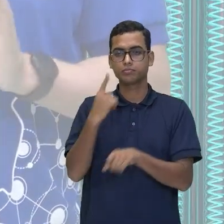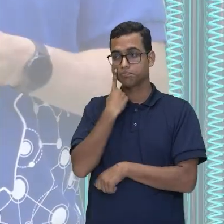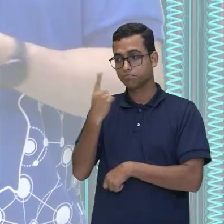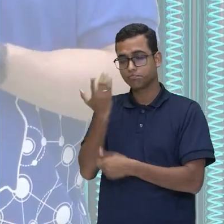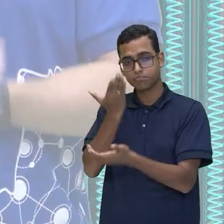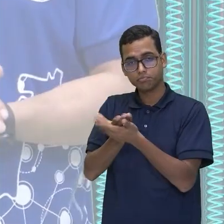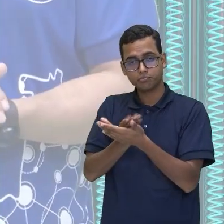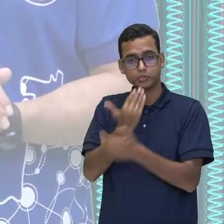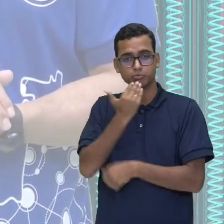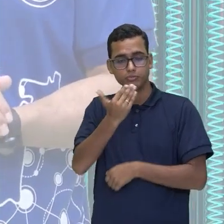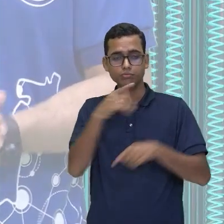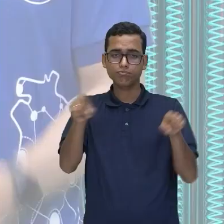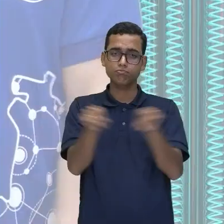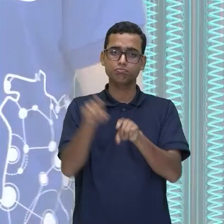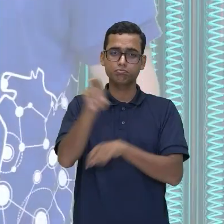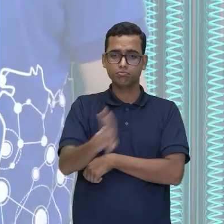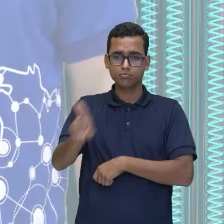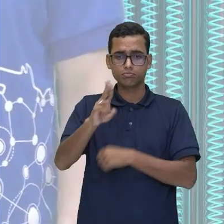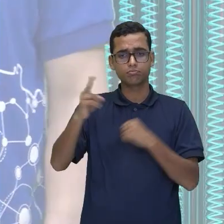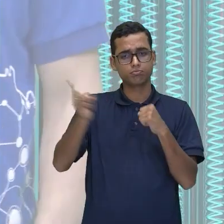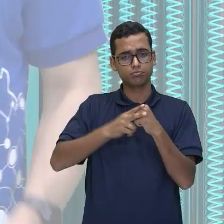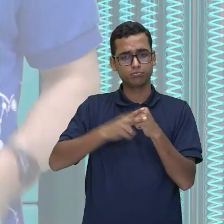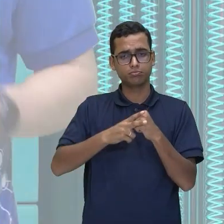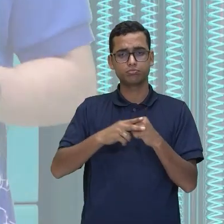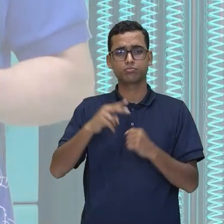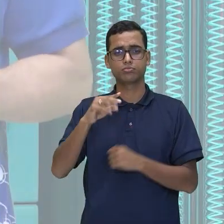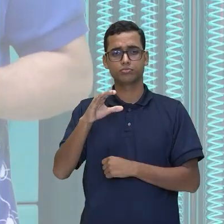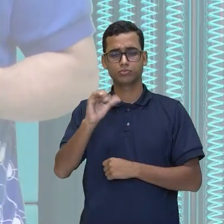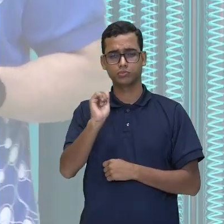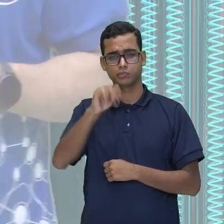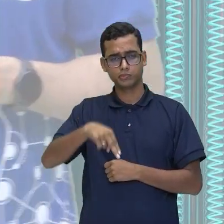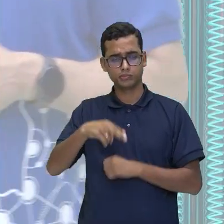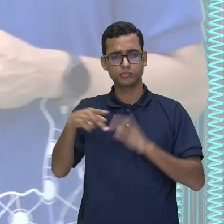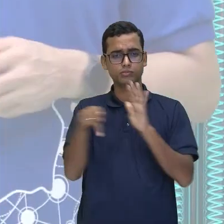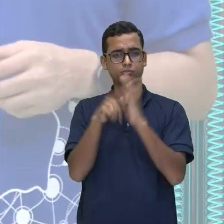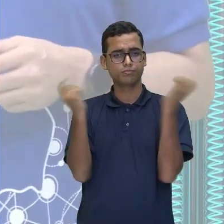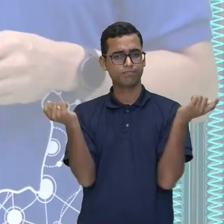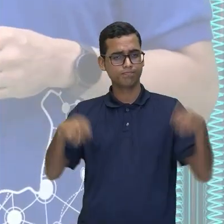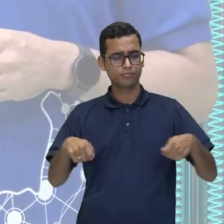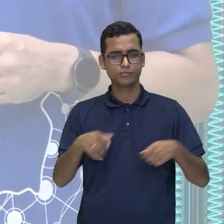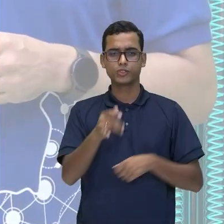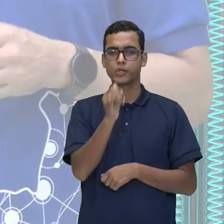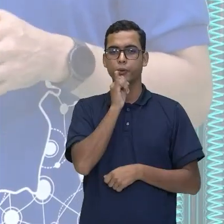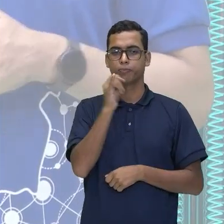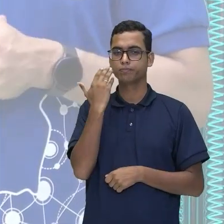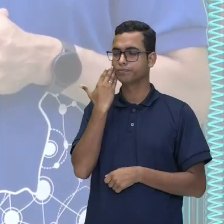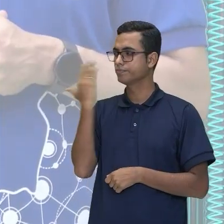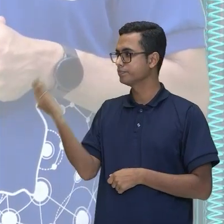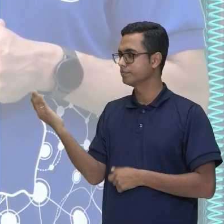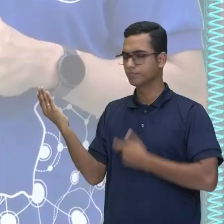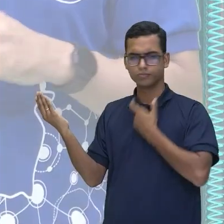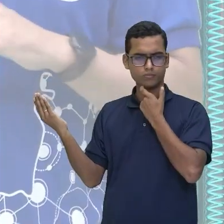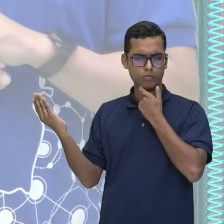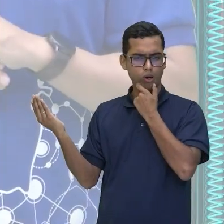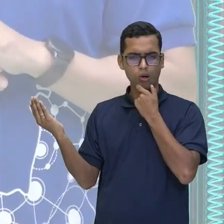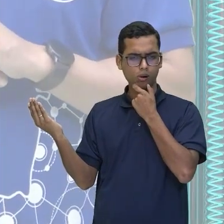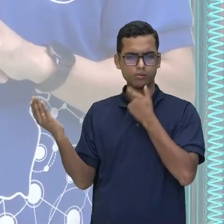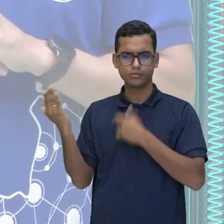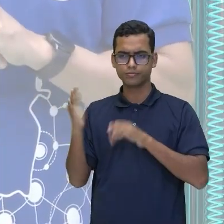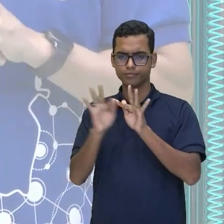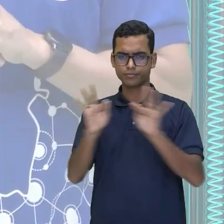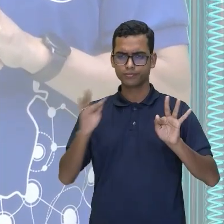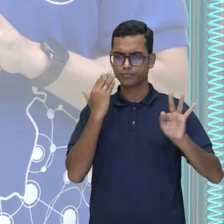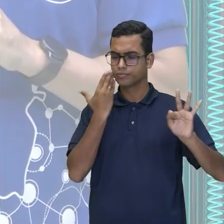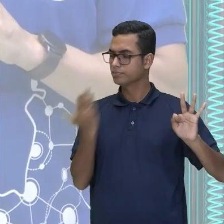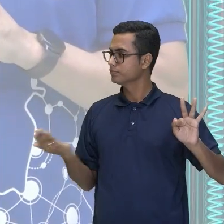o verbo can sendo utilizado para possibilidade. Alguns exemplos, olha só. Anyone can become rich and famous if they